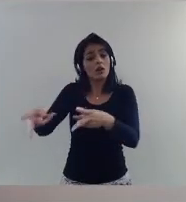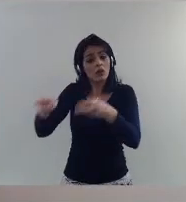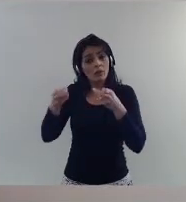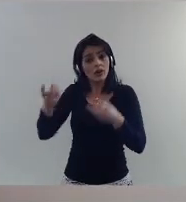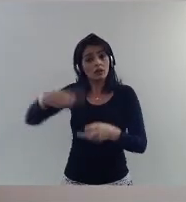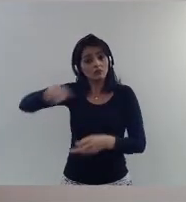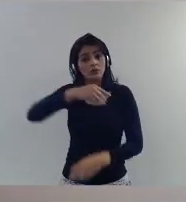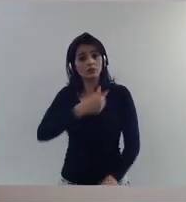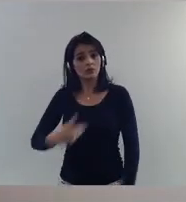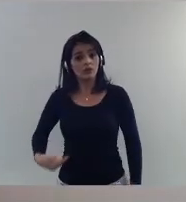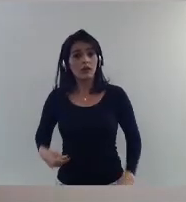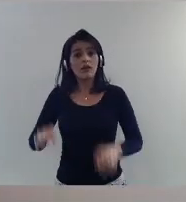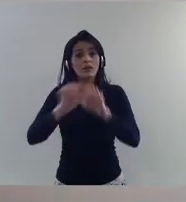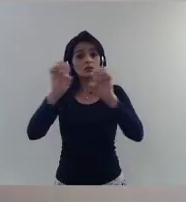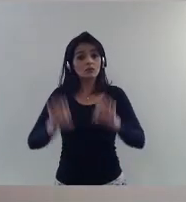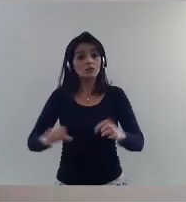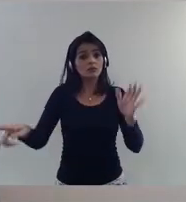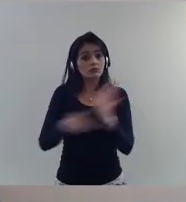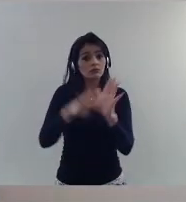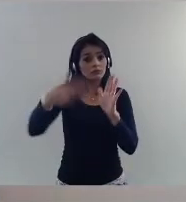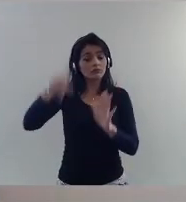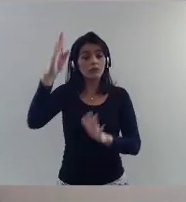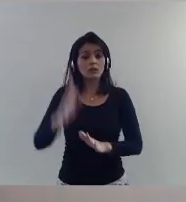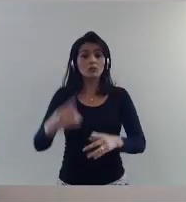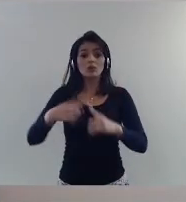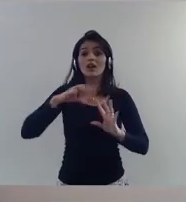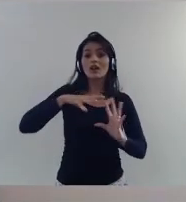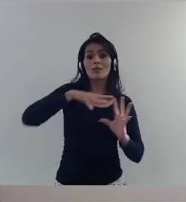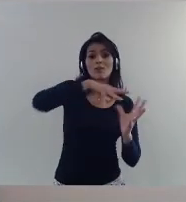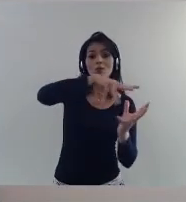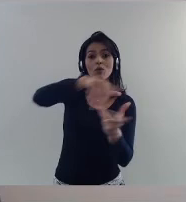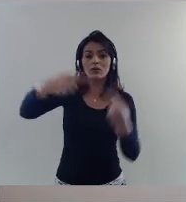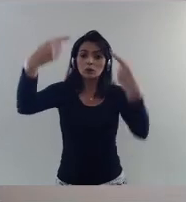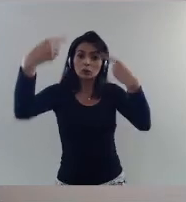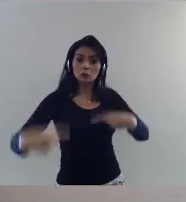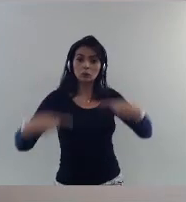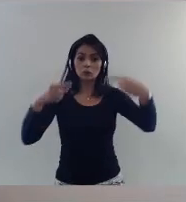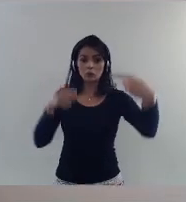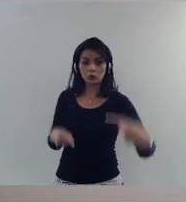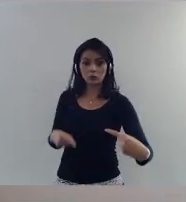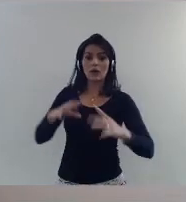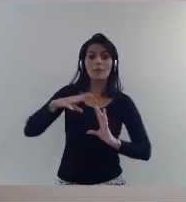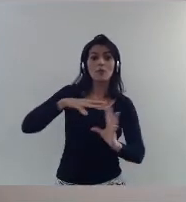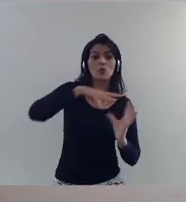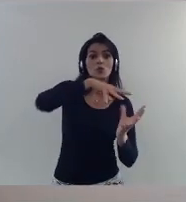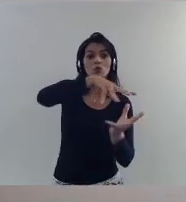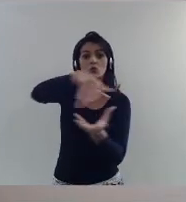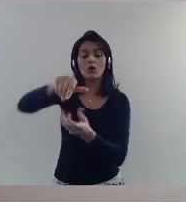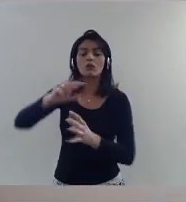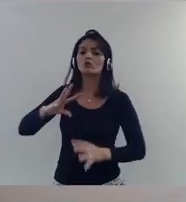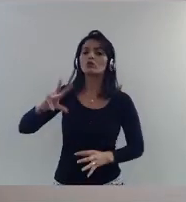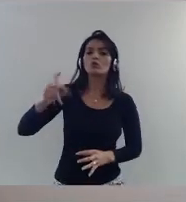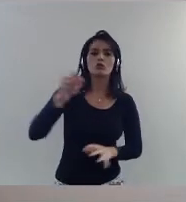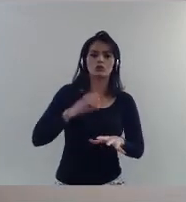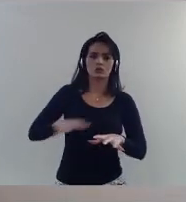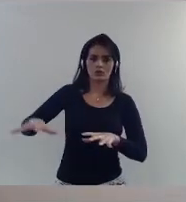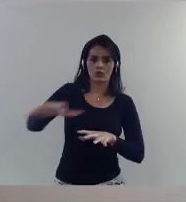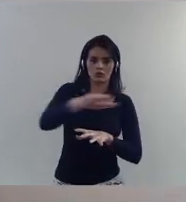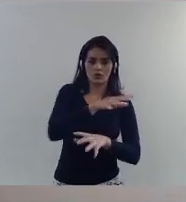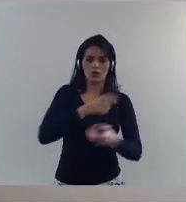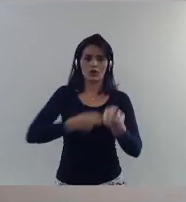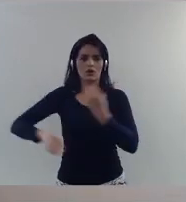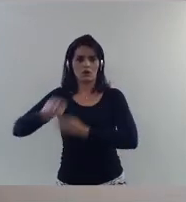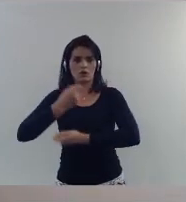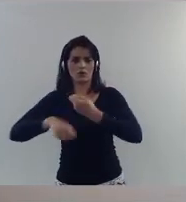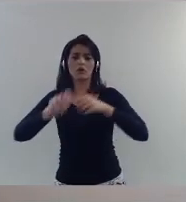nossos governantes infraestrutura para o país, porque agora é uma questão global, de competitividade global, né? Para todos os setores da economia, que a gente tem